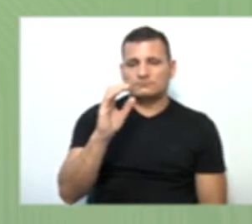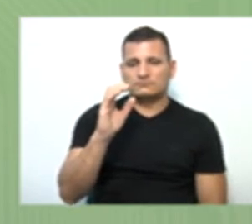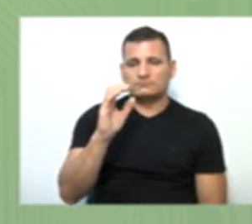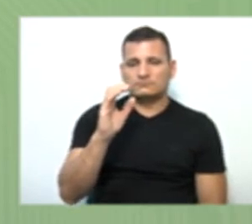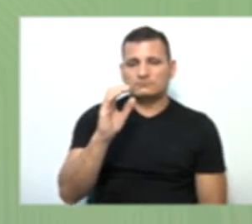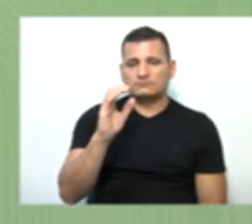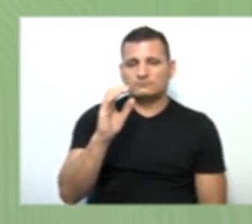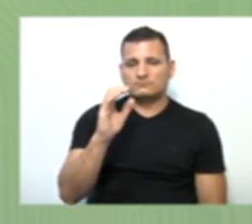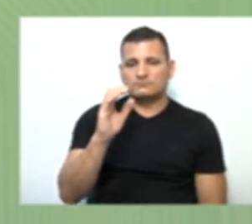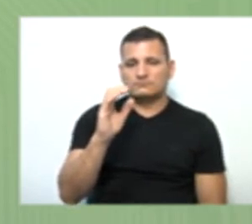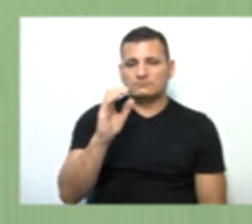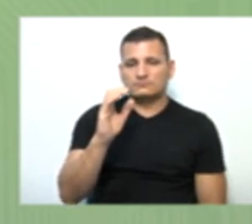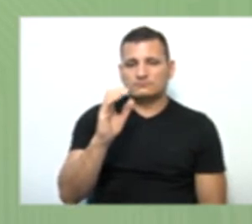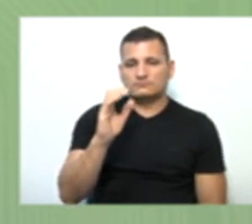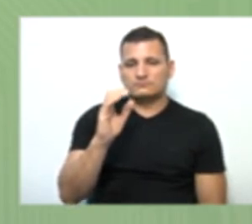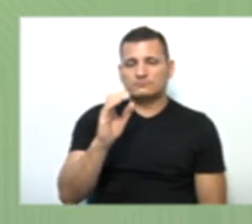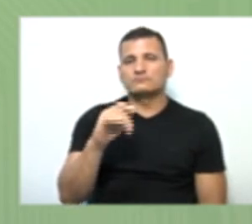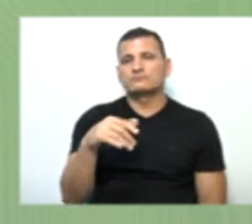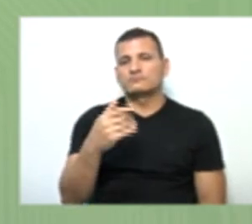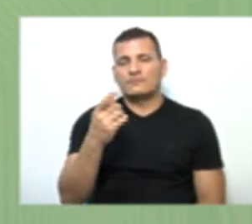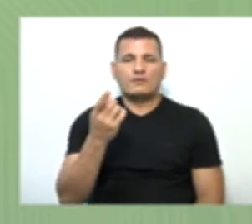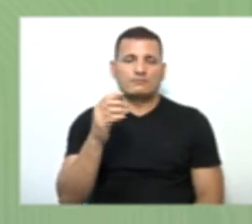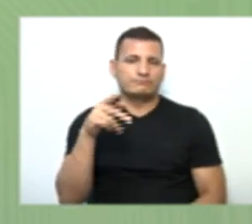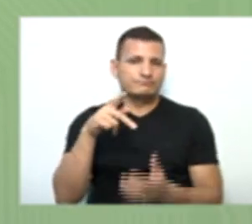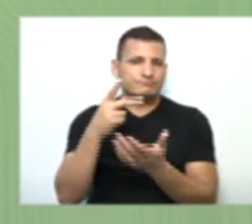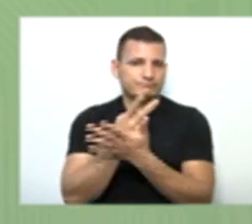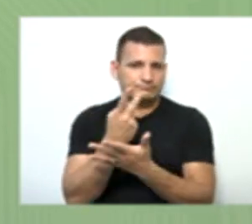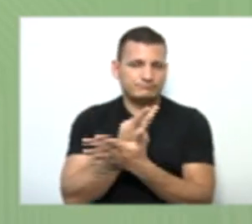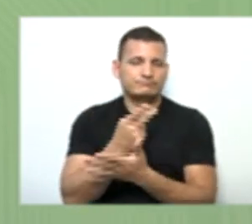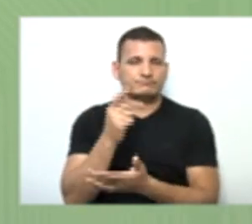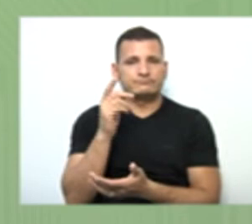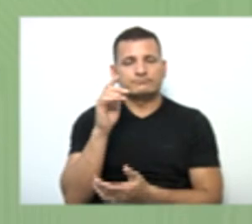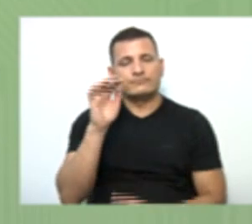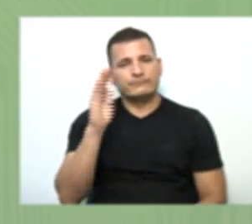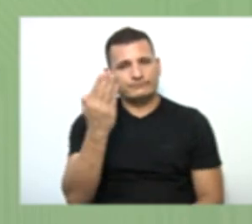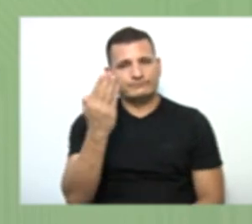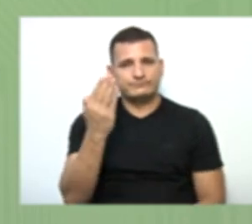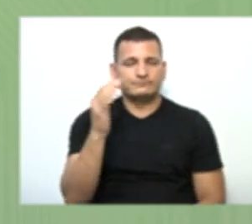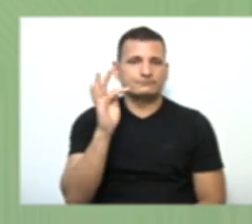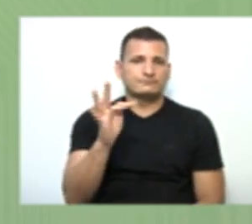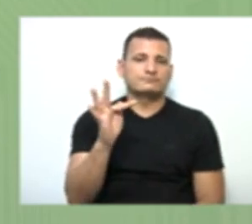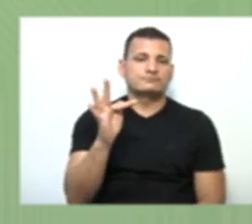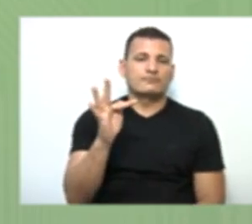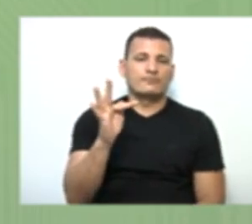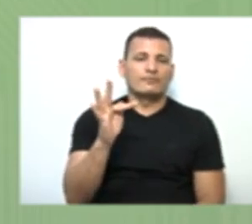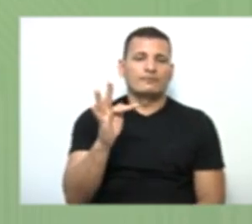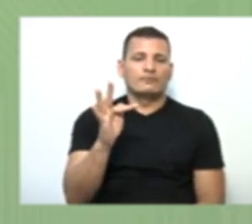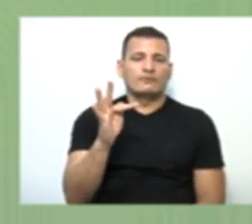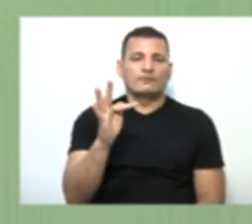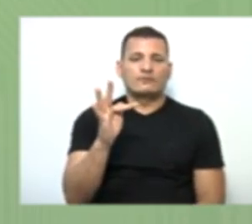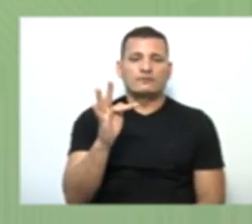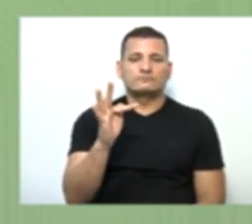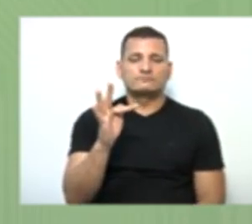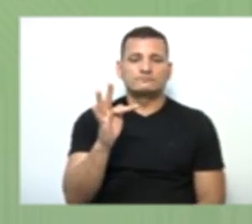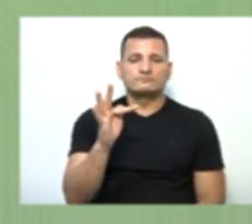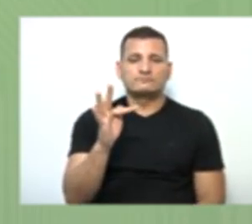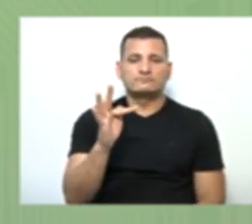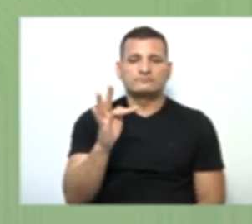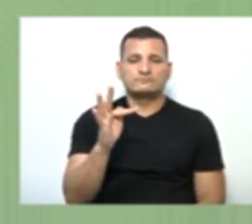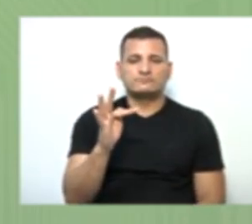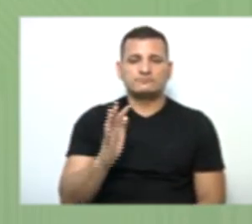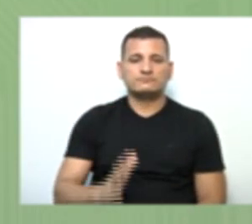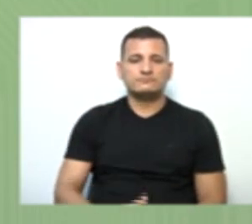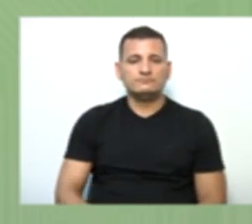professora? É falsa. Muito bem aos alunos. Falsa, ela está errada, a questão é falsa,